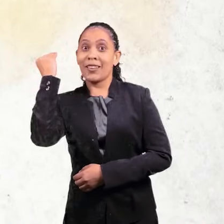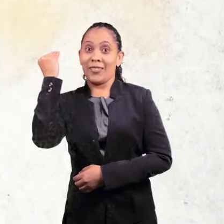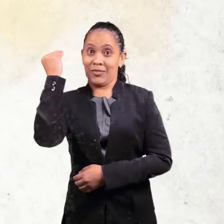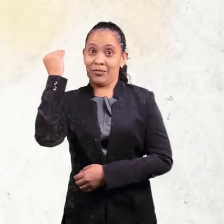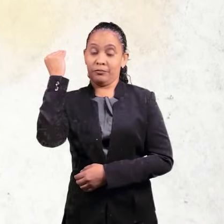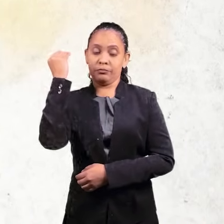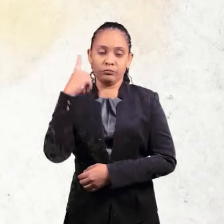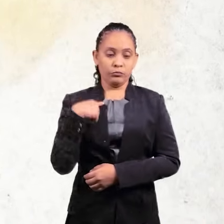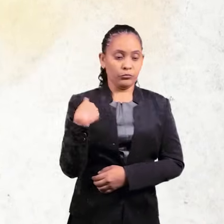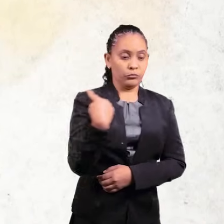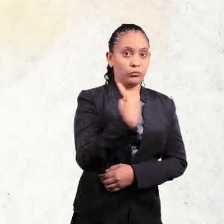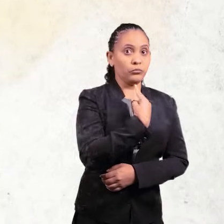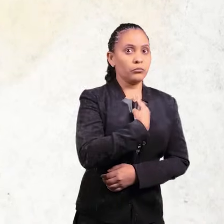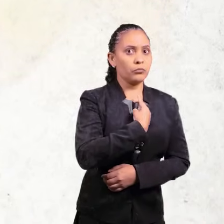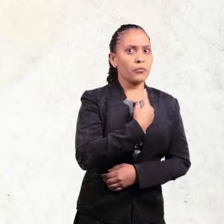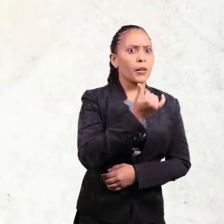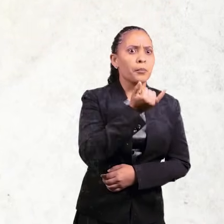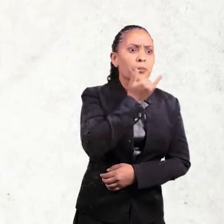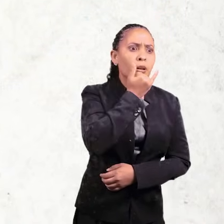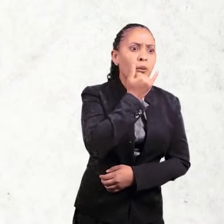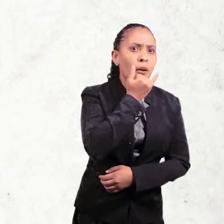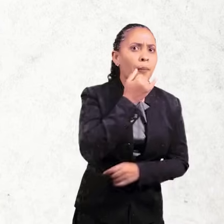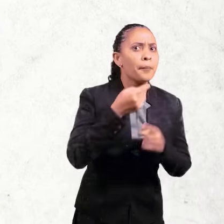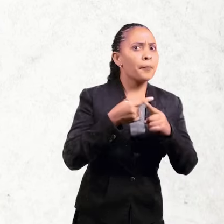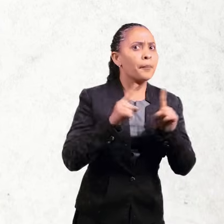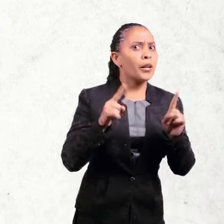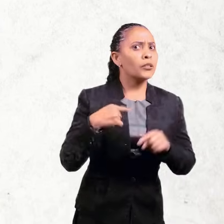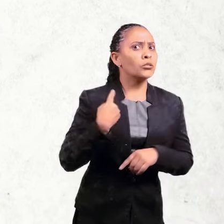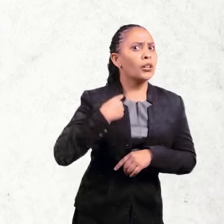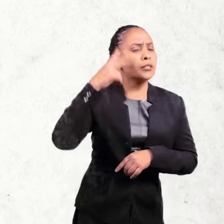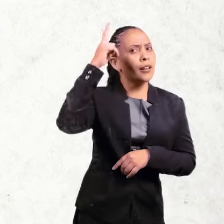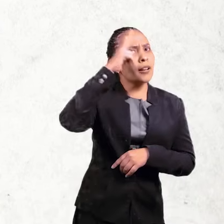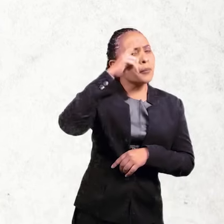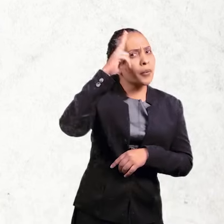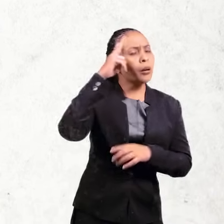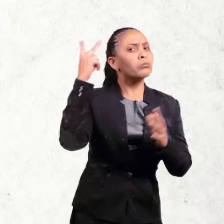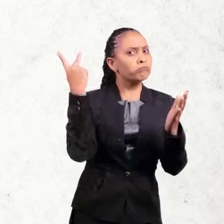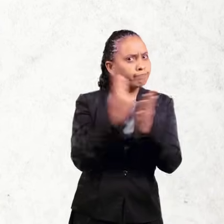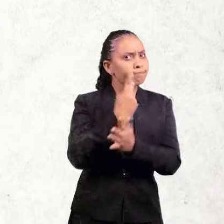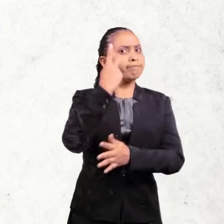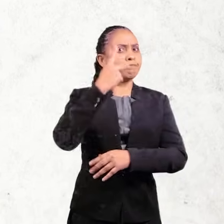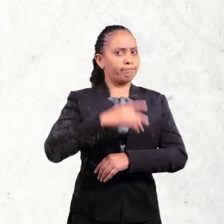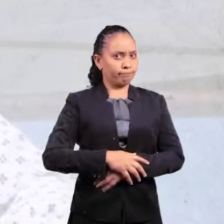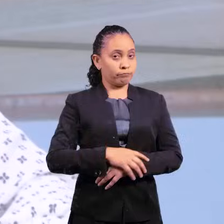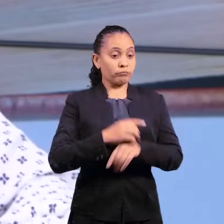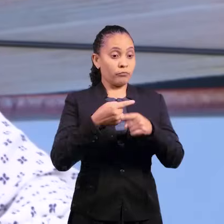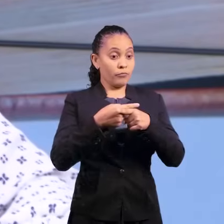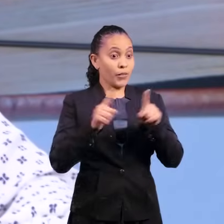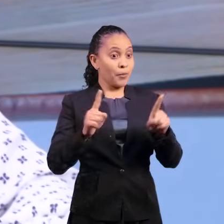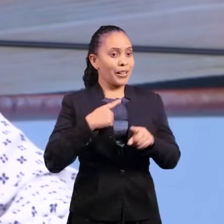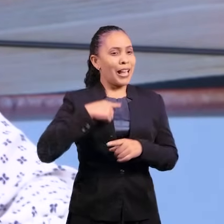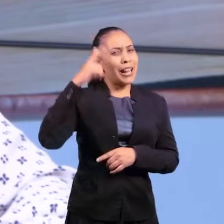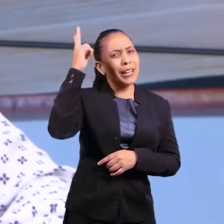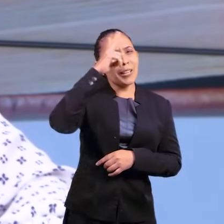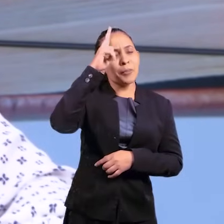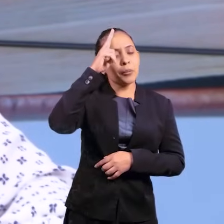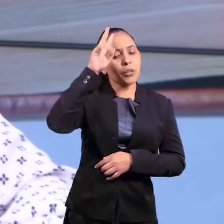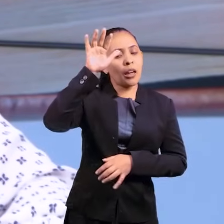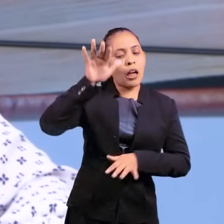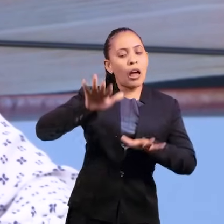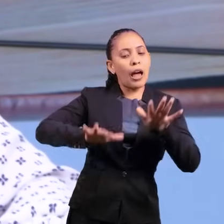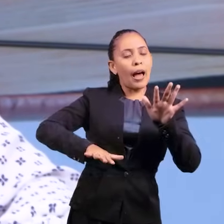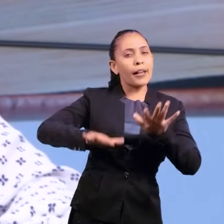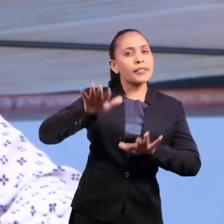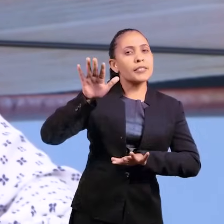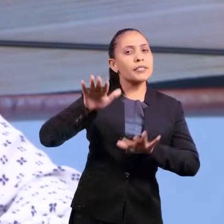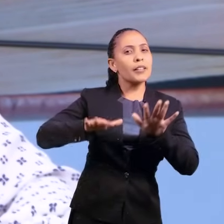Sim. Nós perdoamos e muitas vezes nos lembramos daquilo que aconteceu, mas nós conseguimos lembrar, às vezes,